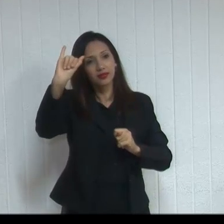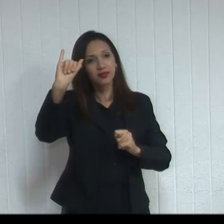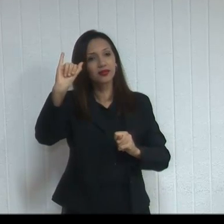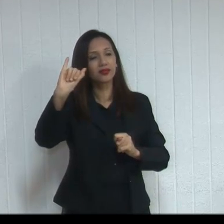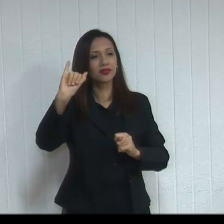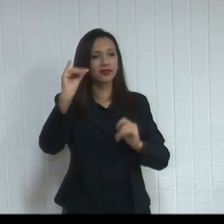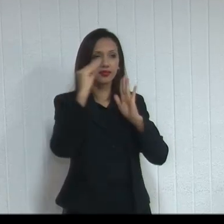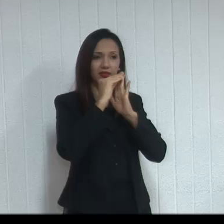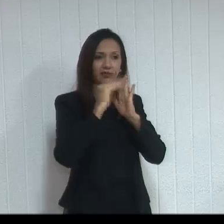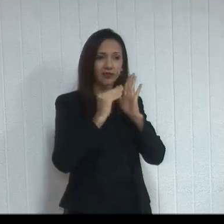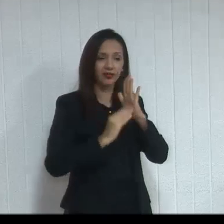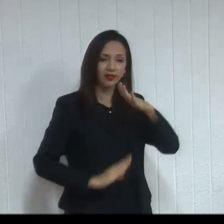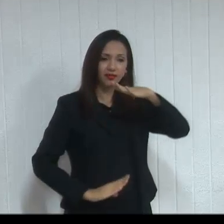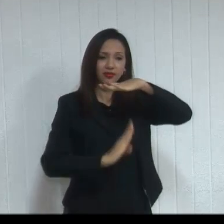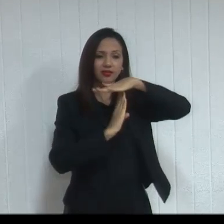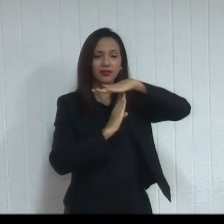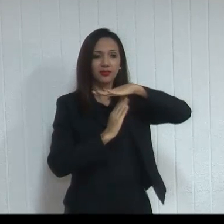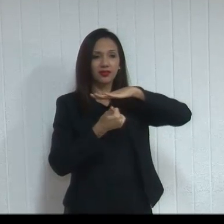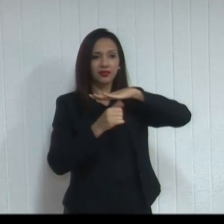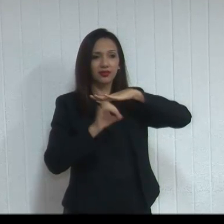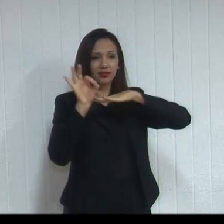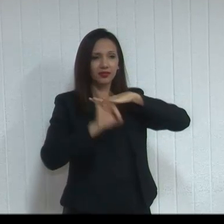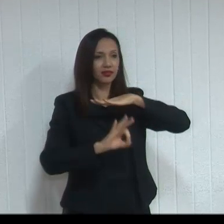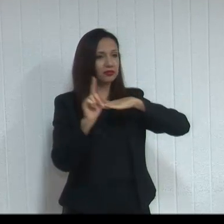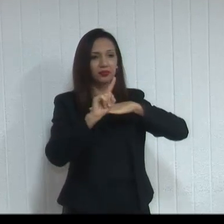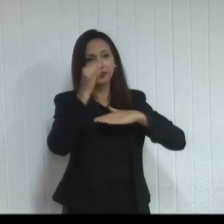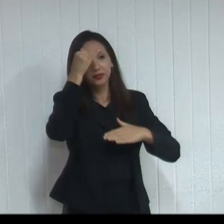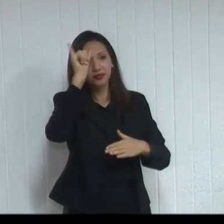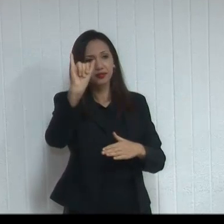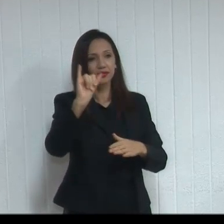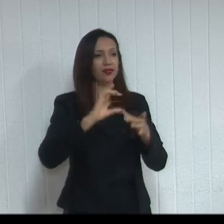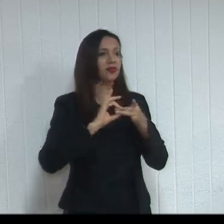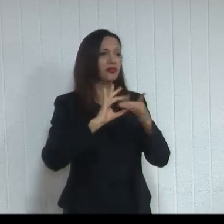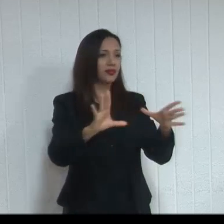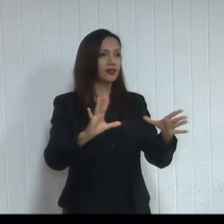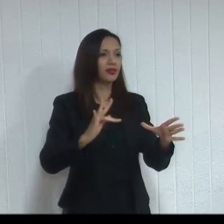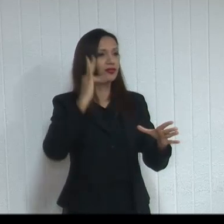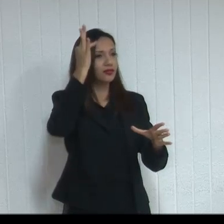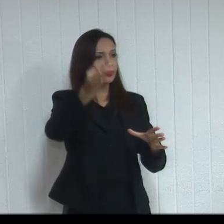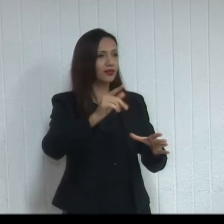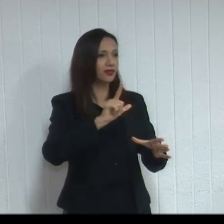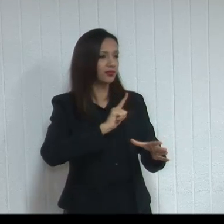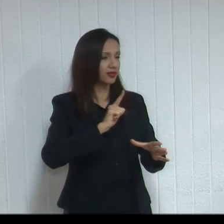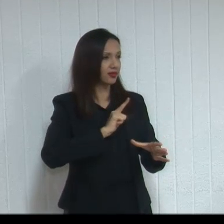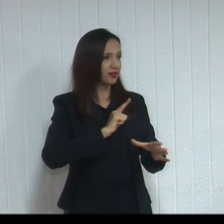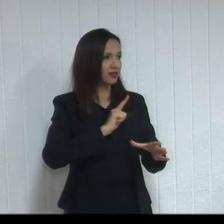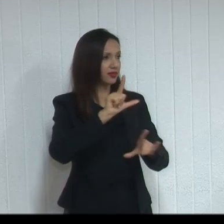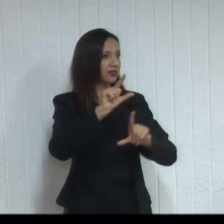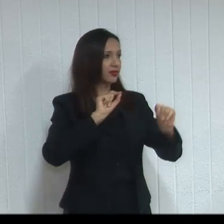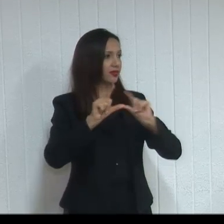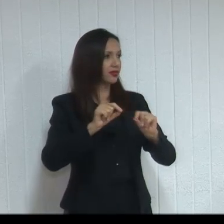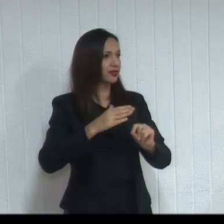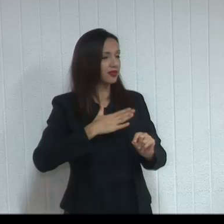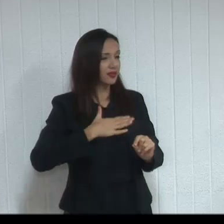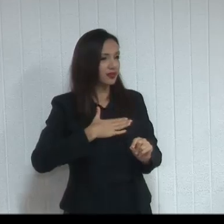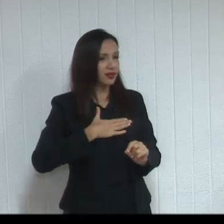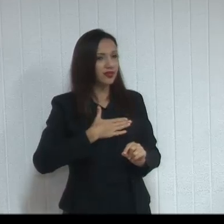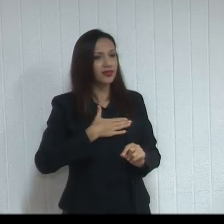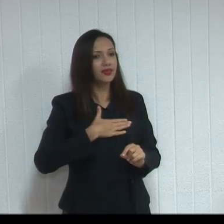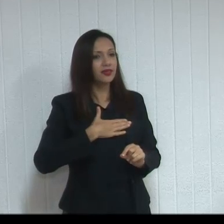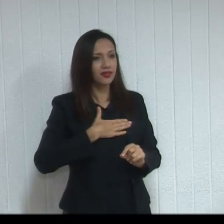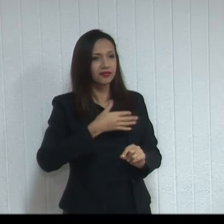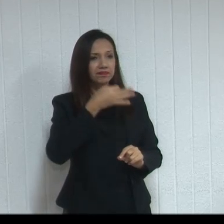quando a gente coloca até 10%, isso não é prevenção. Isso é liberar para que o prefeito tome a decisão. Então, no meu modo de entender, esse